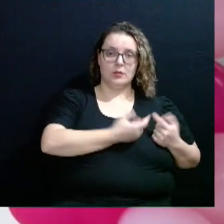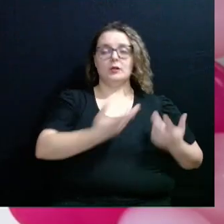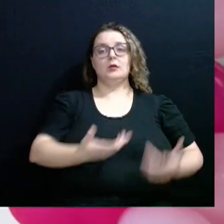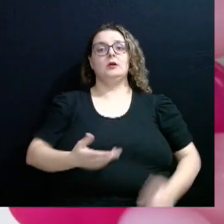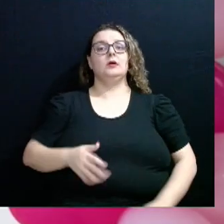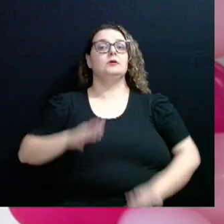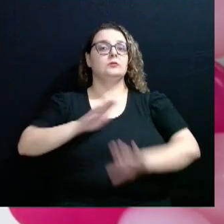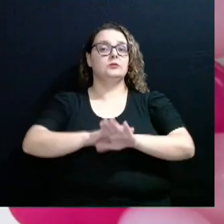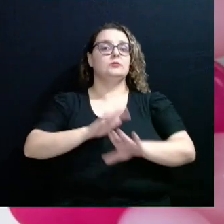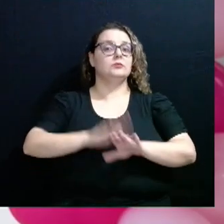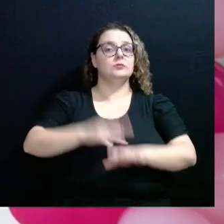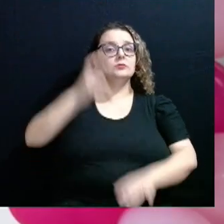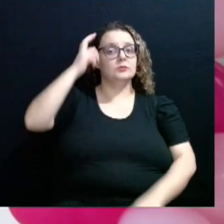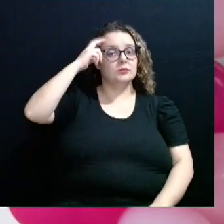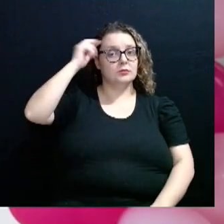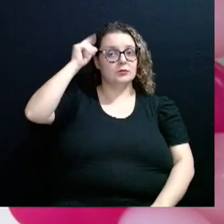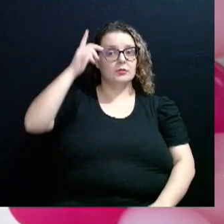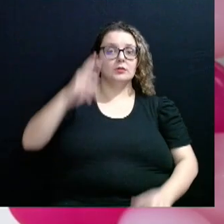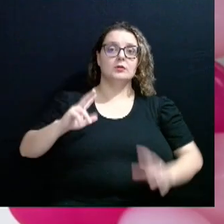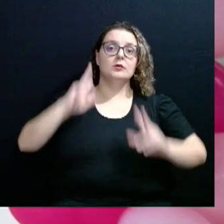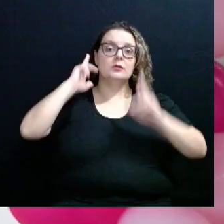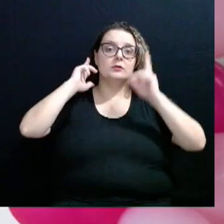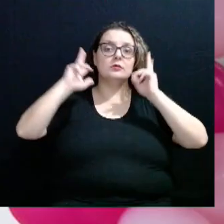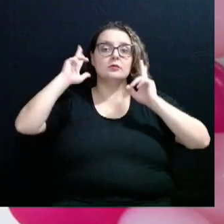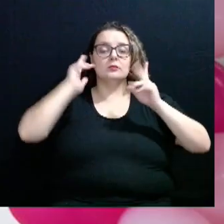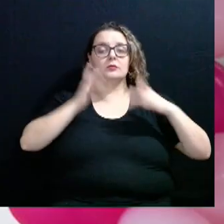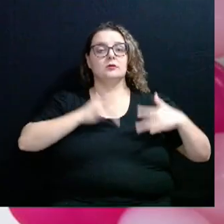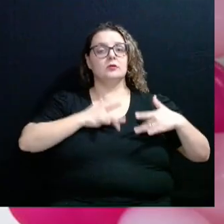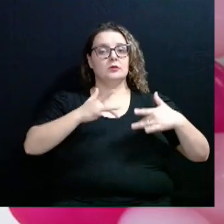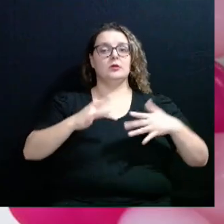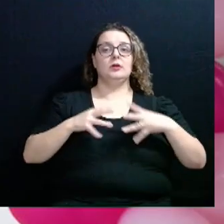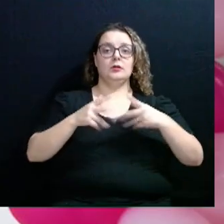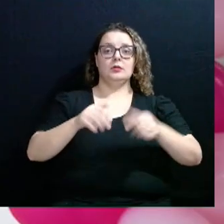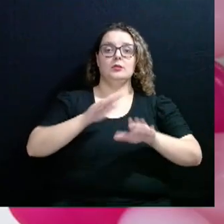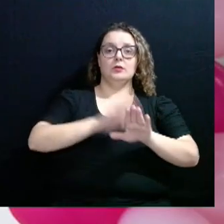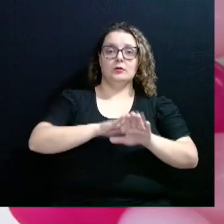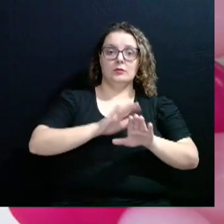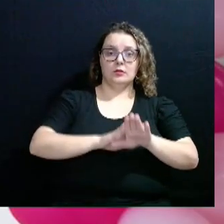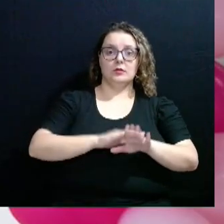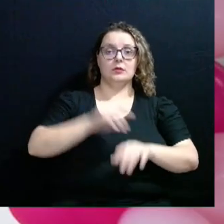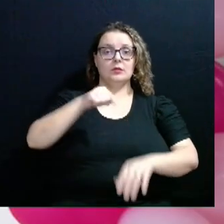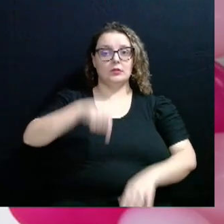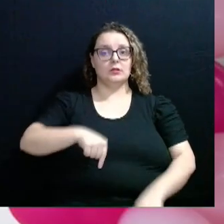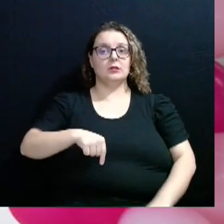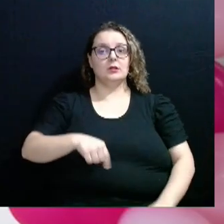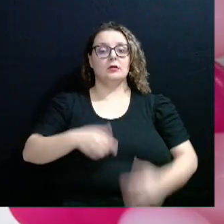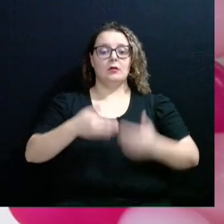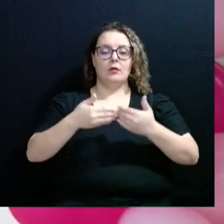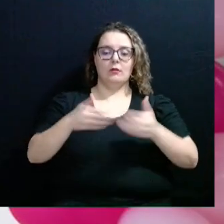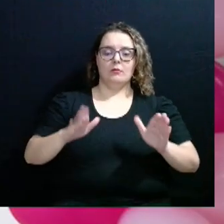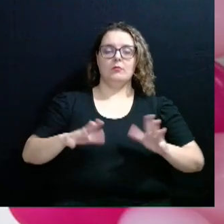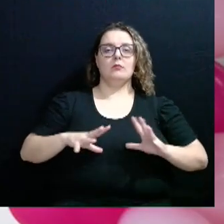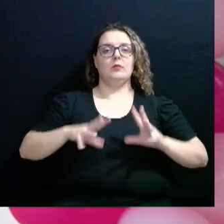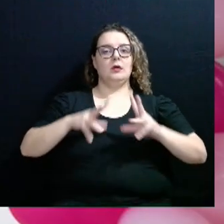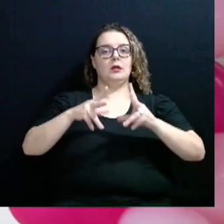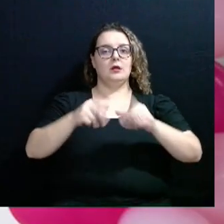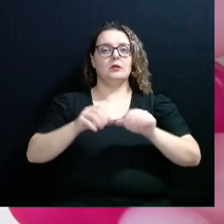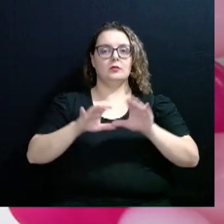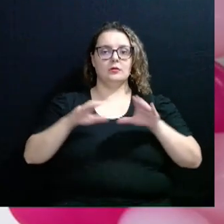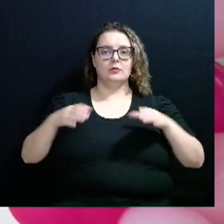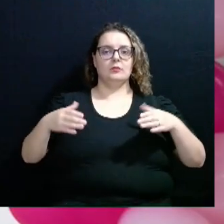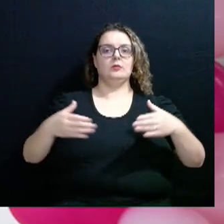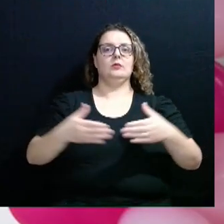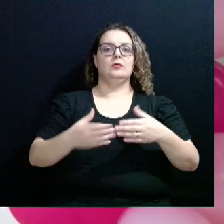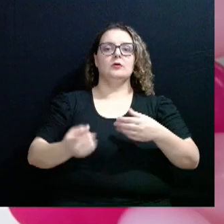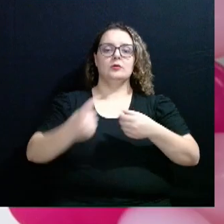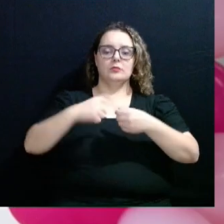do corte solidário. E lembrando que todas as ações e as atividades são abertas para toda a comunidade. Volto com você no estúdio,